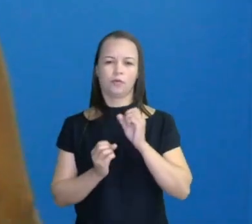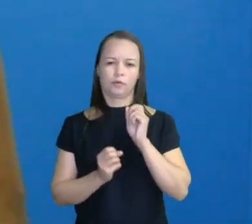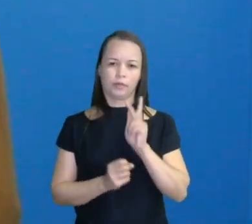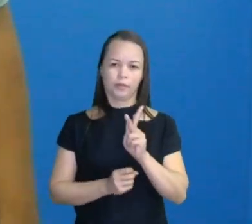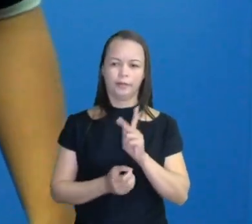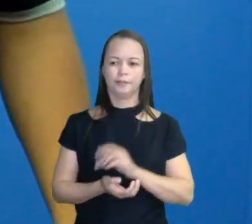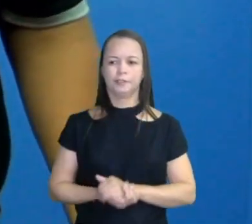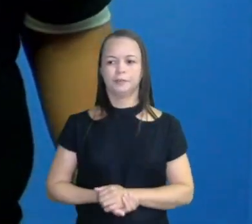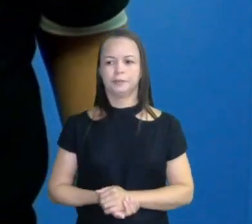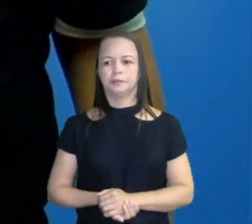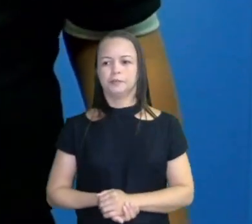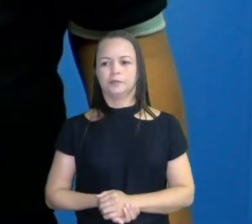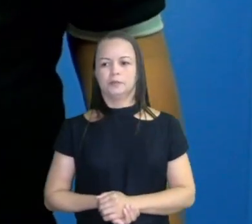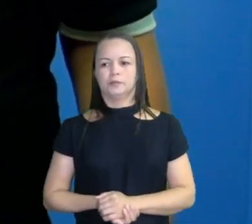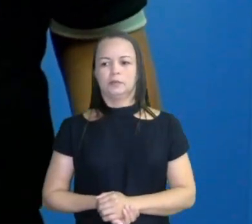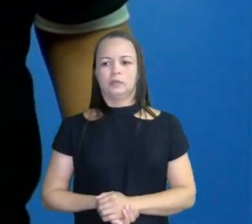bom?